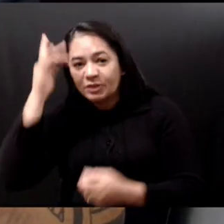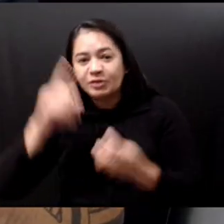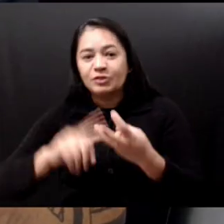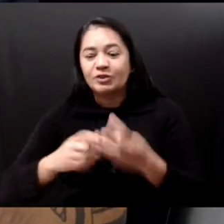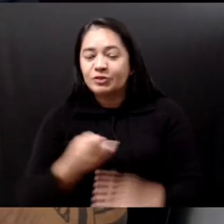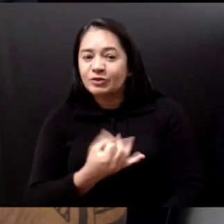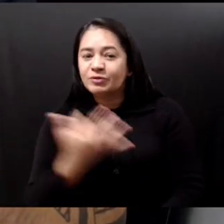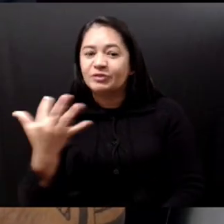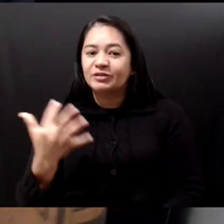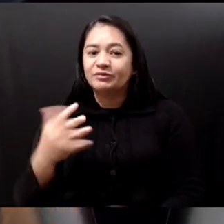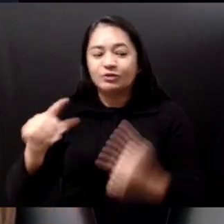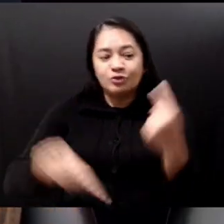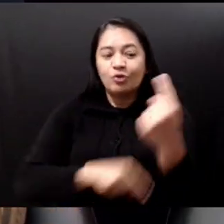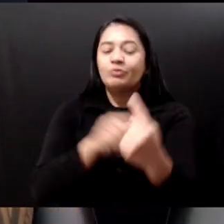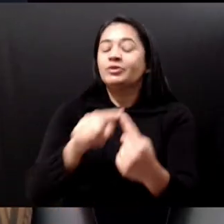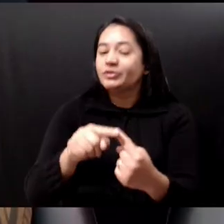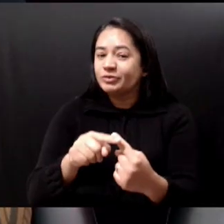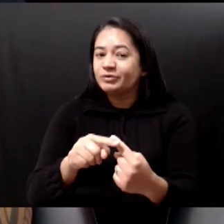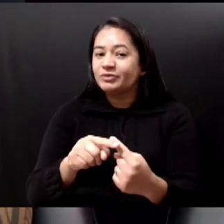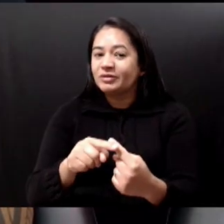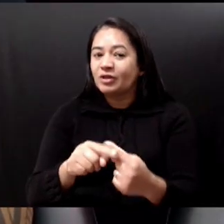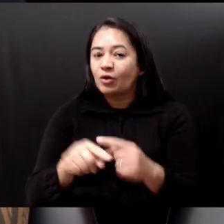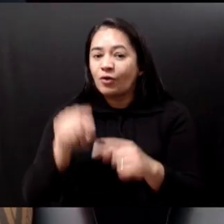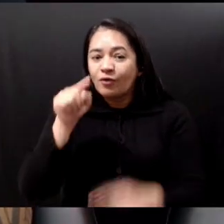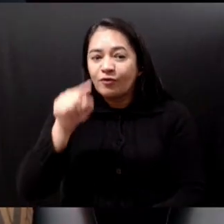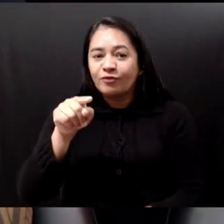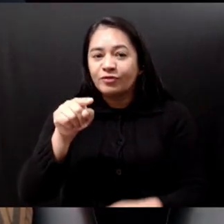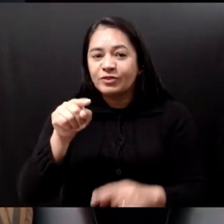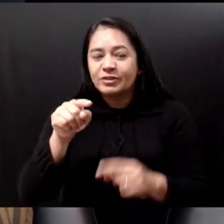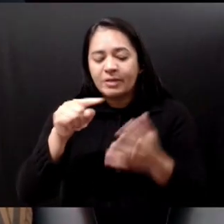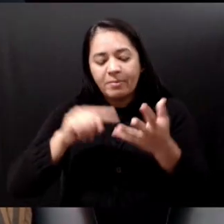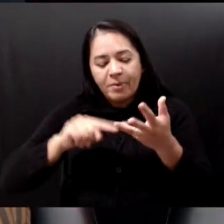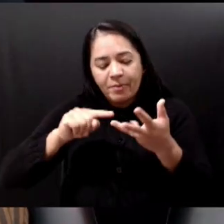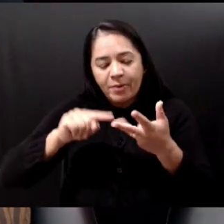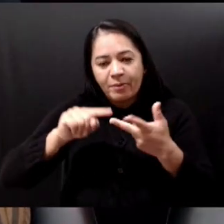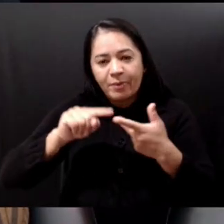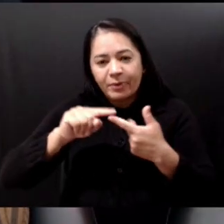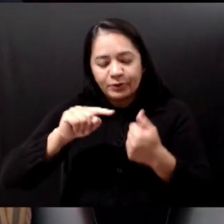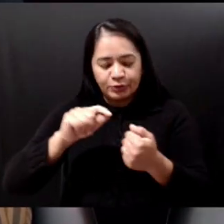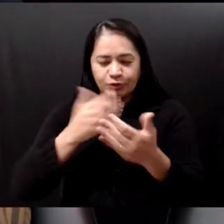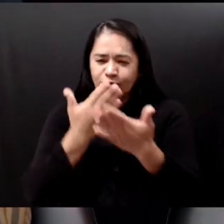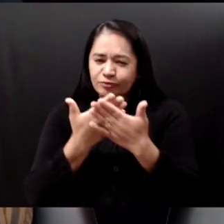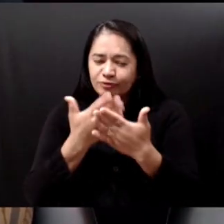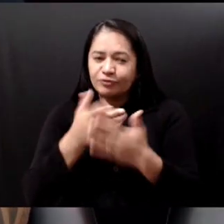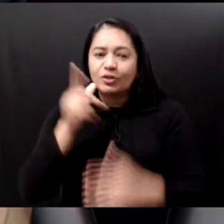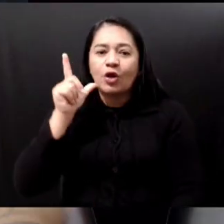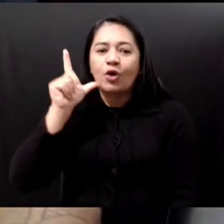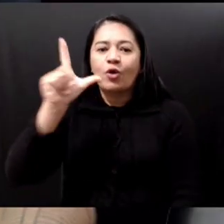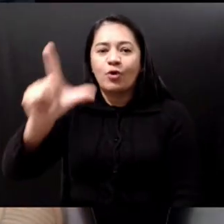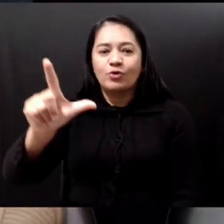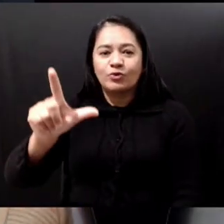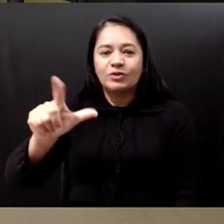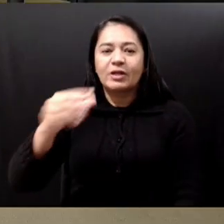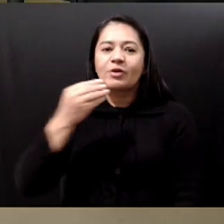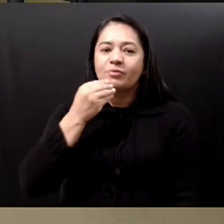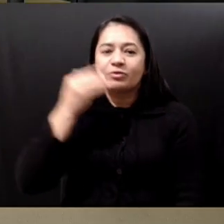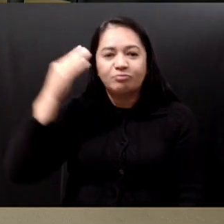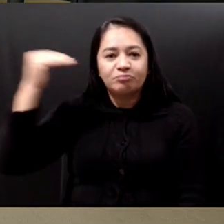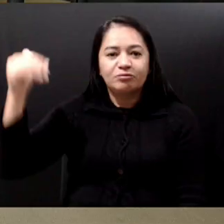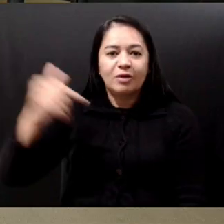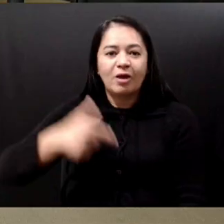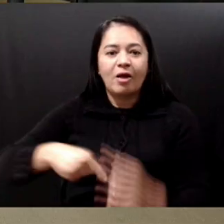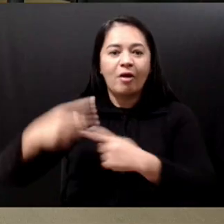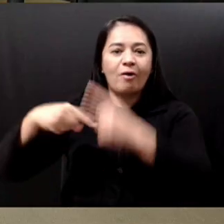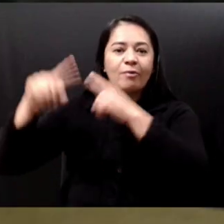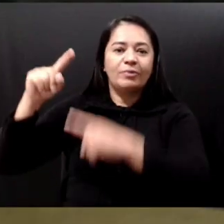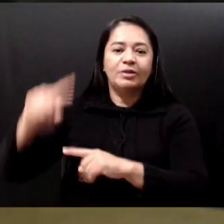objetivos. Quando você envelopa tudo isso, aí sim você consegue aumentar a sua chance de sucesso. Muito bem, a gente entende